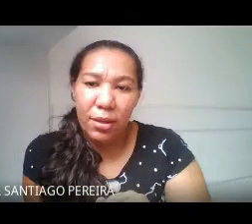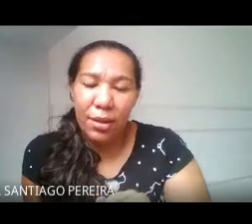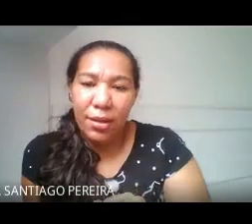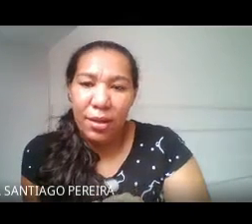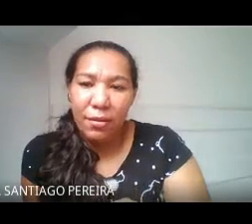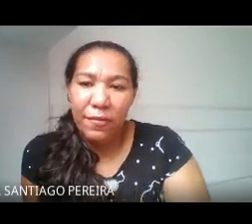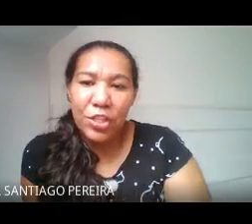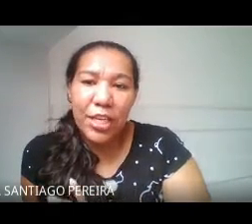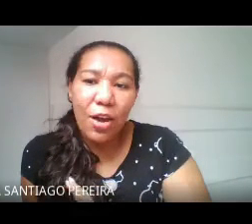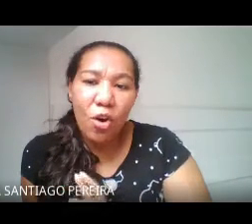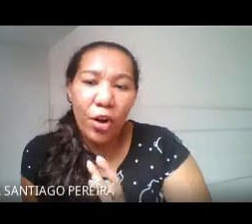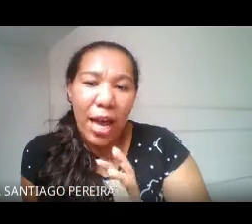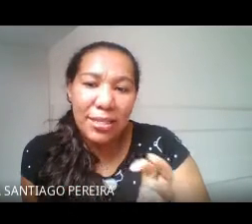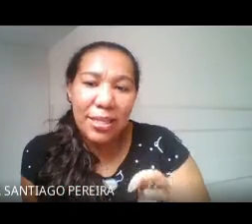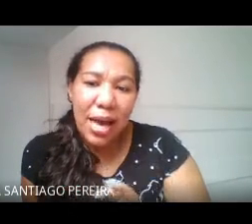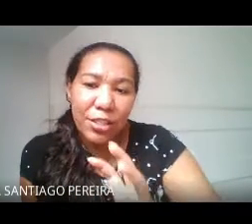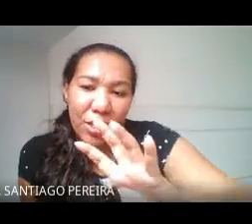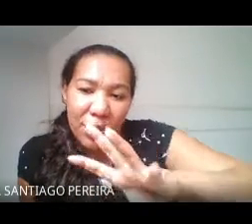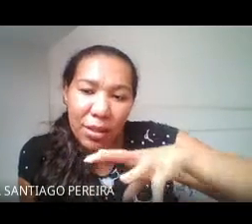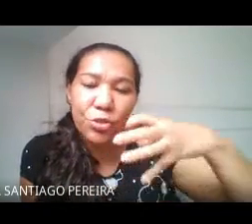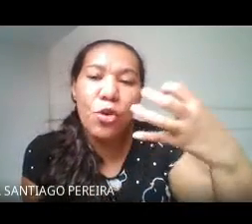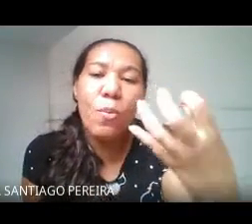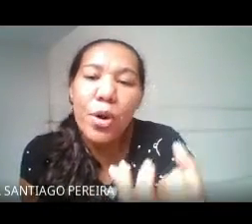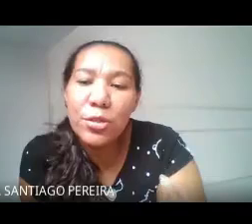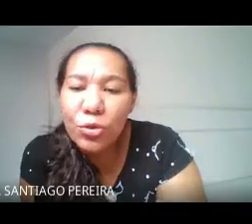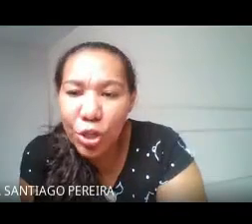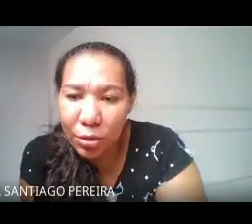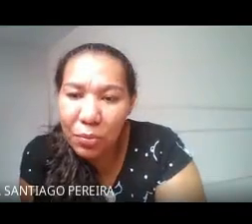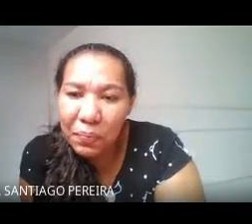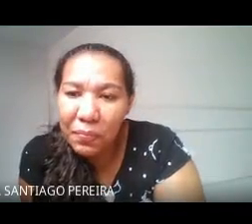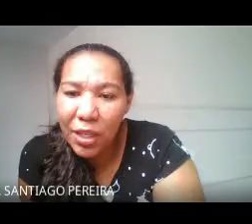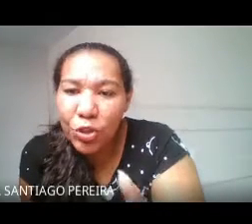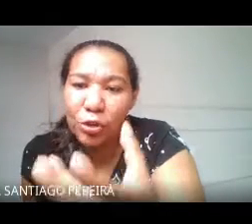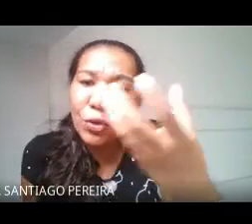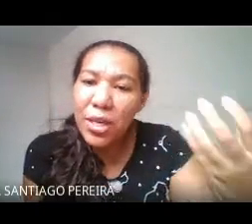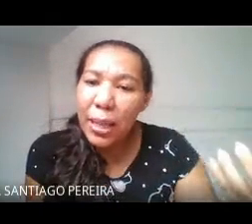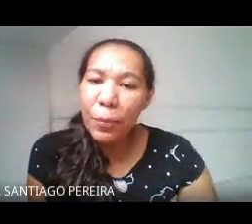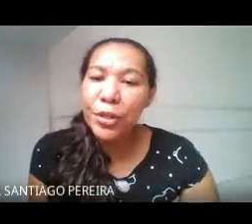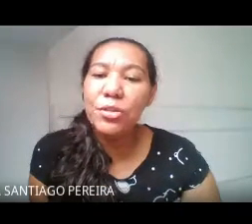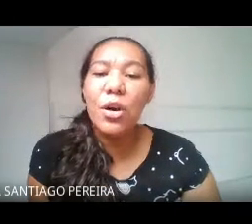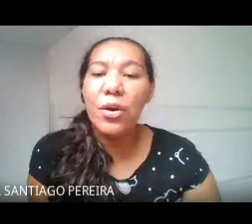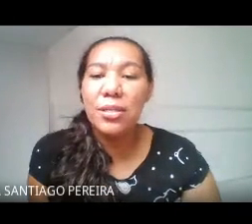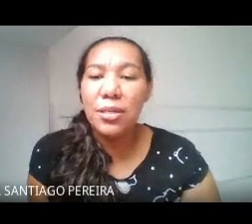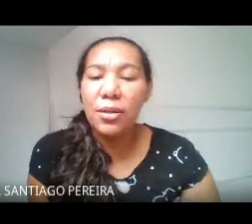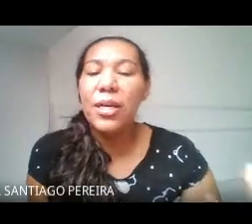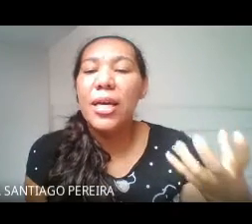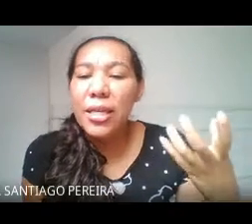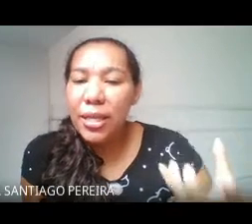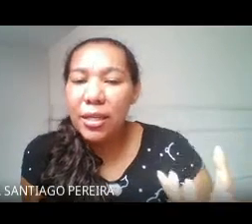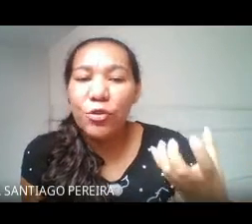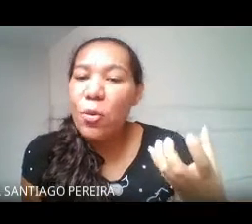enorme. Veja que agora a cidade já se transformou em sujeito. Eu já trouxe ela para o início da